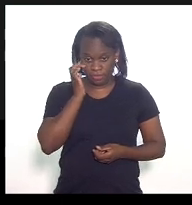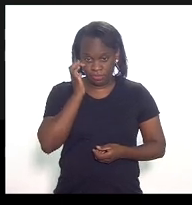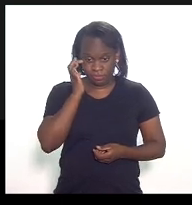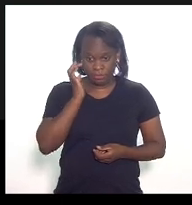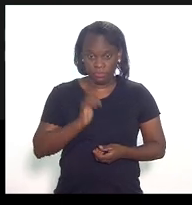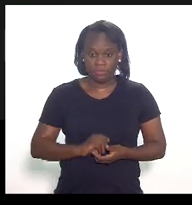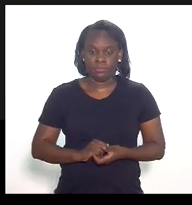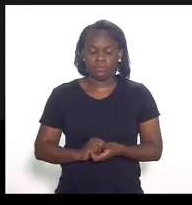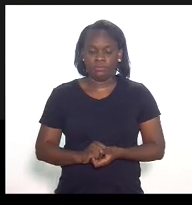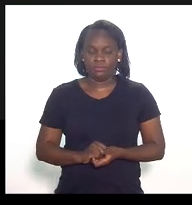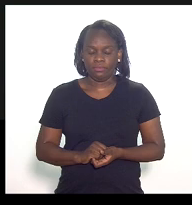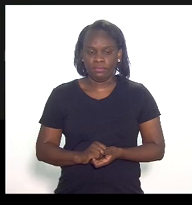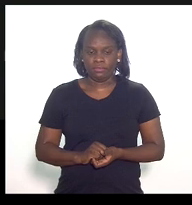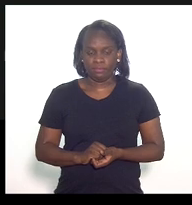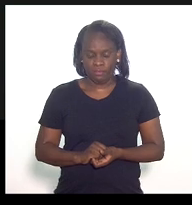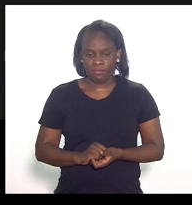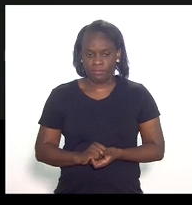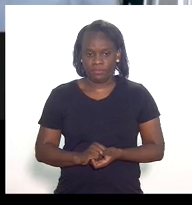21. Não, 21. É. Ah, sim. Emendas de plenário